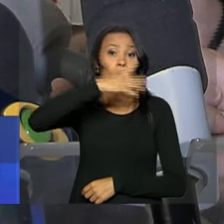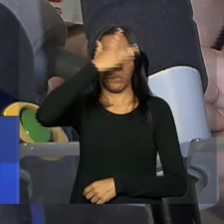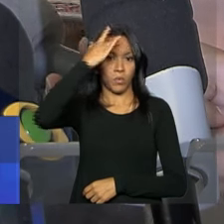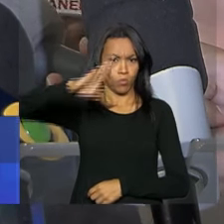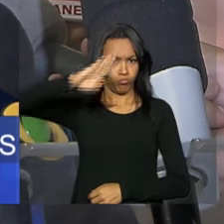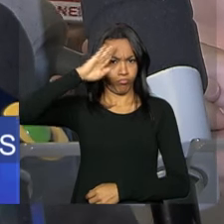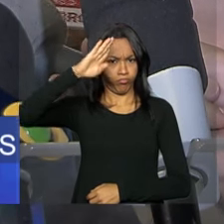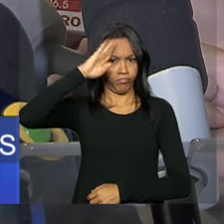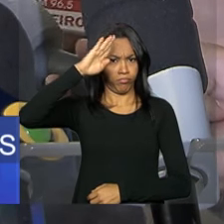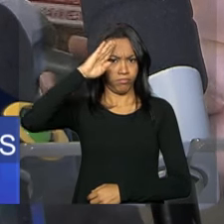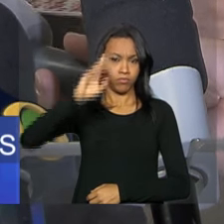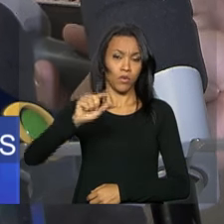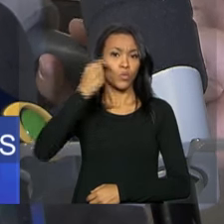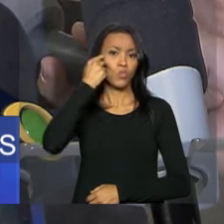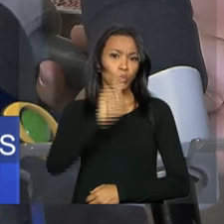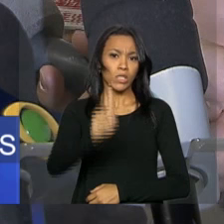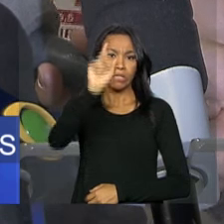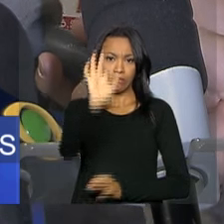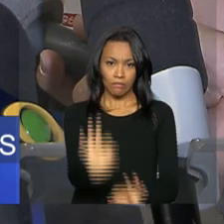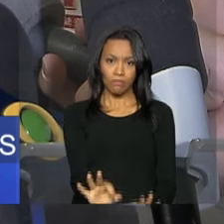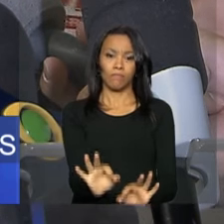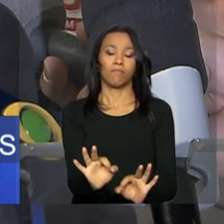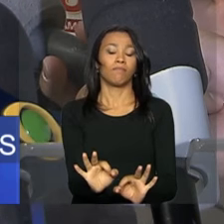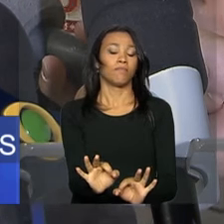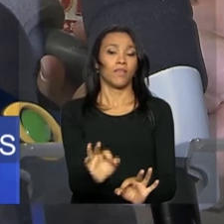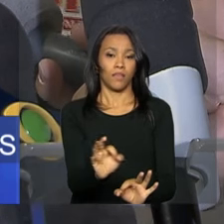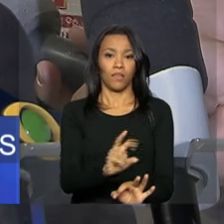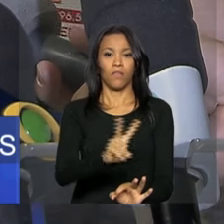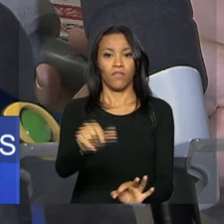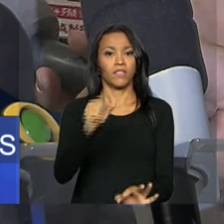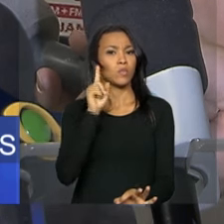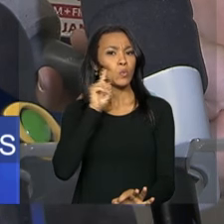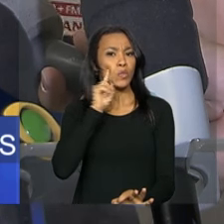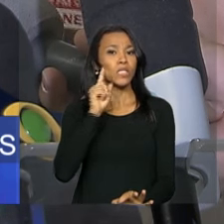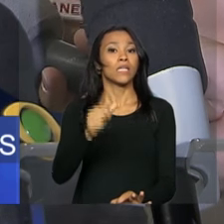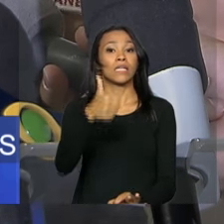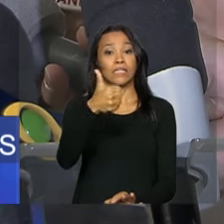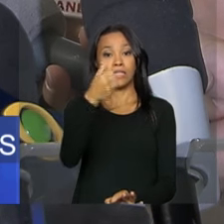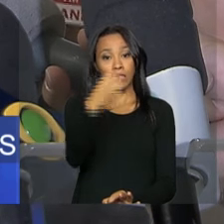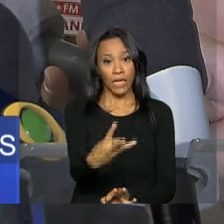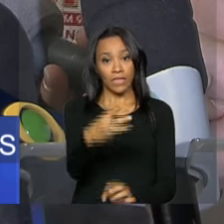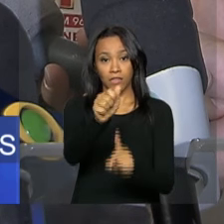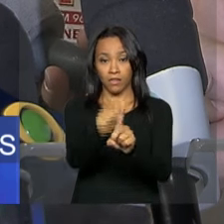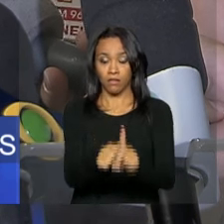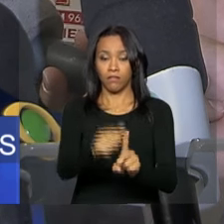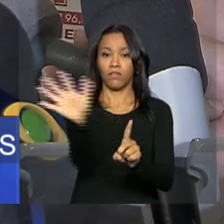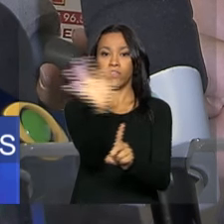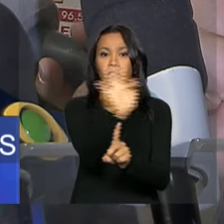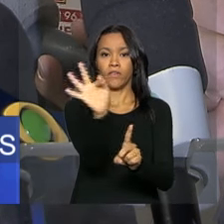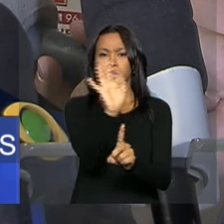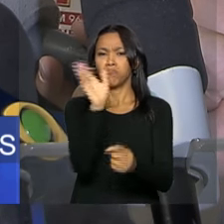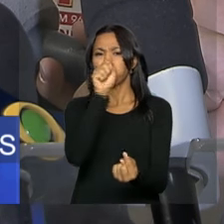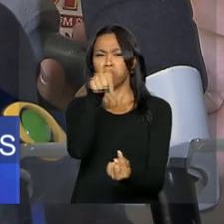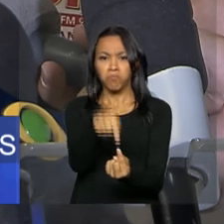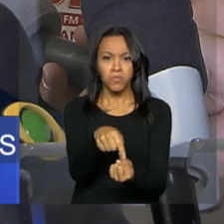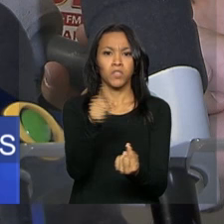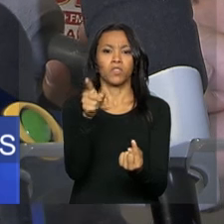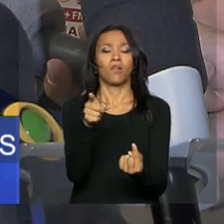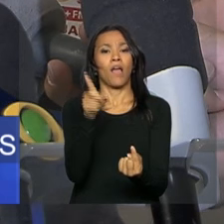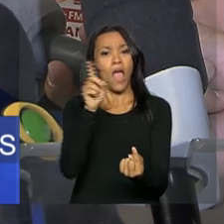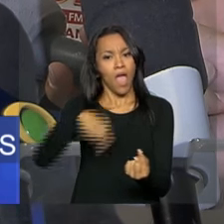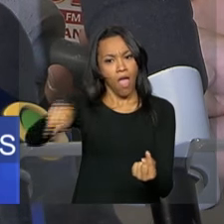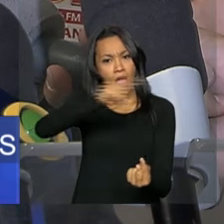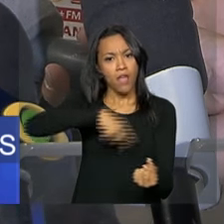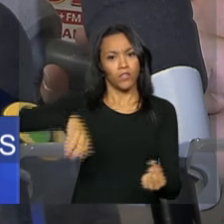Armadas num dia determinado que deverá ser no dia 13 de Fevereiro para essas pessoas das